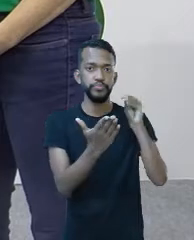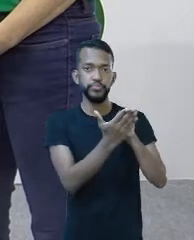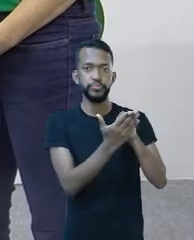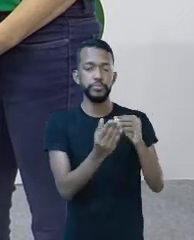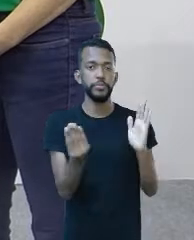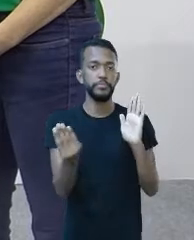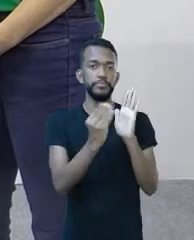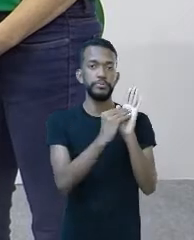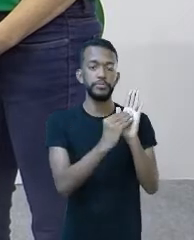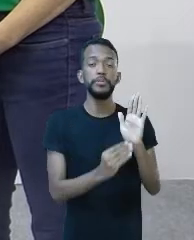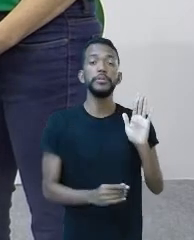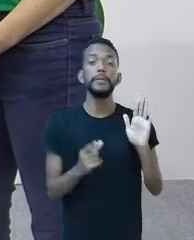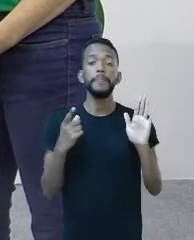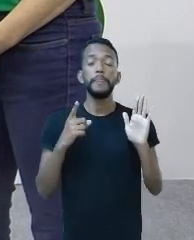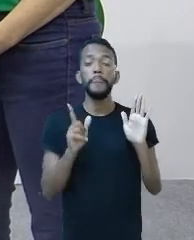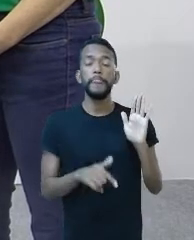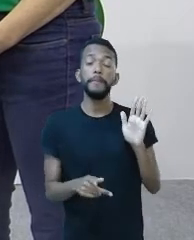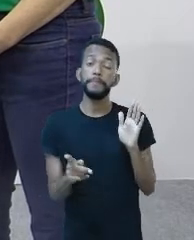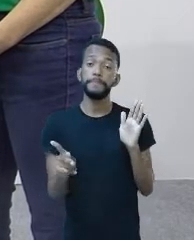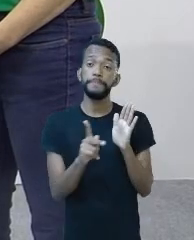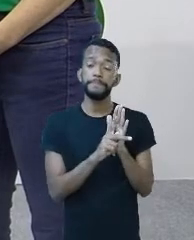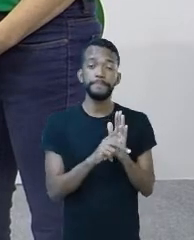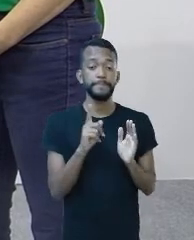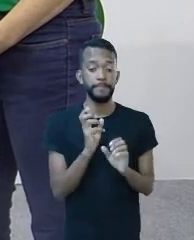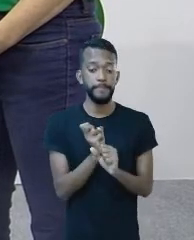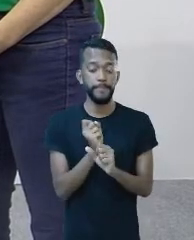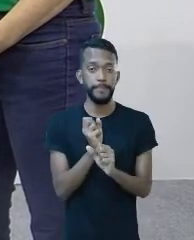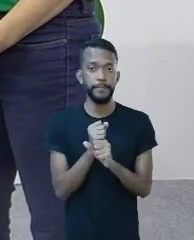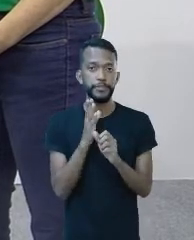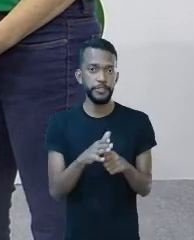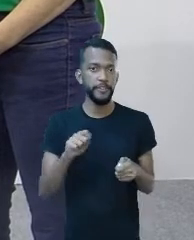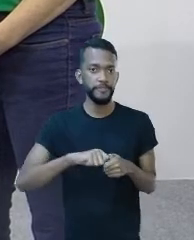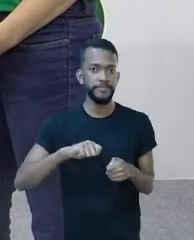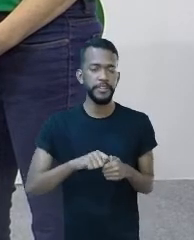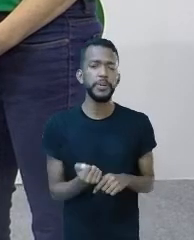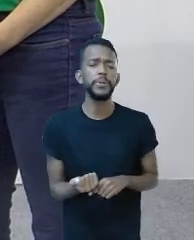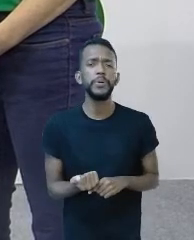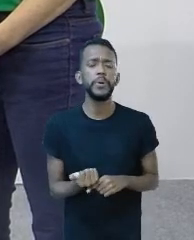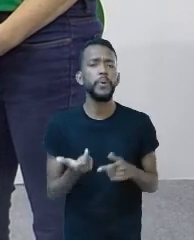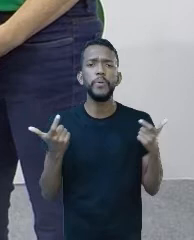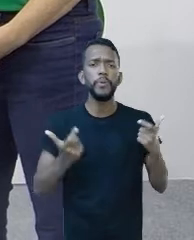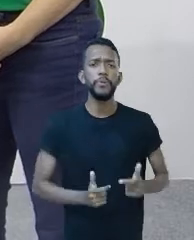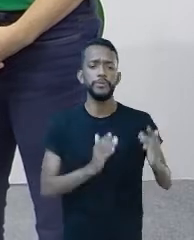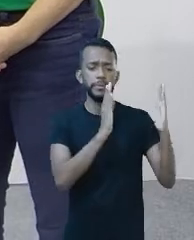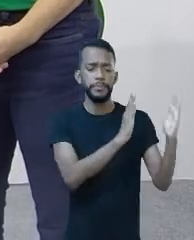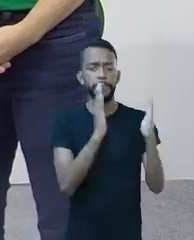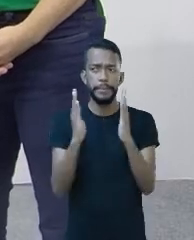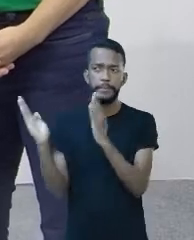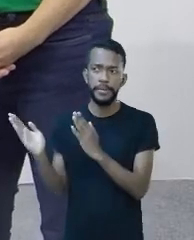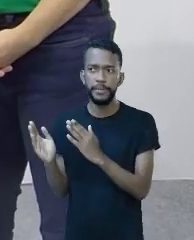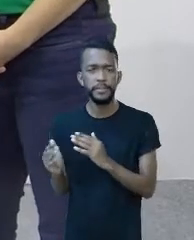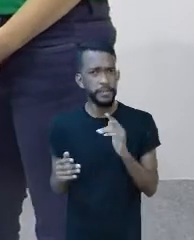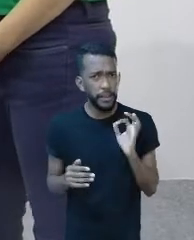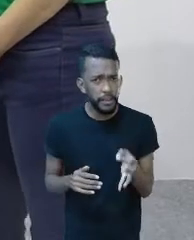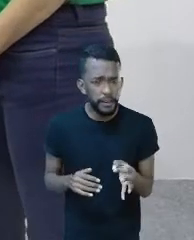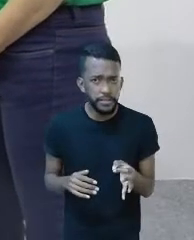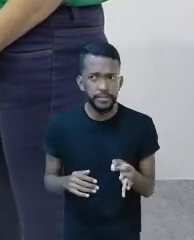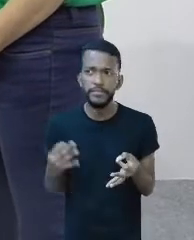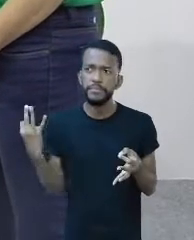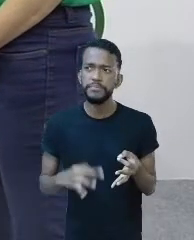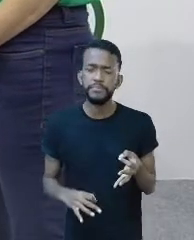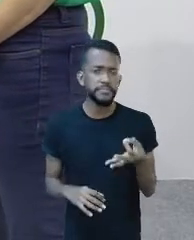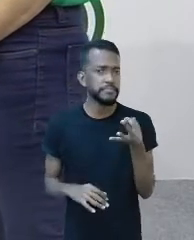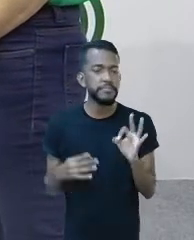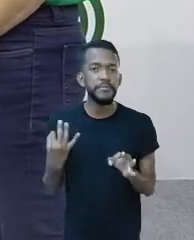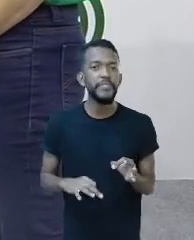quantidade de pontos que ela fez aí nessa partida? Onde será, minha gente? Confere aí, professora Sandra, onde é que